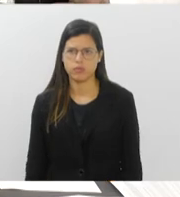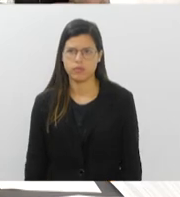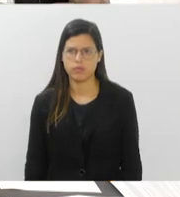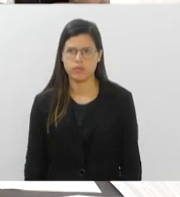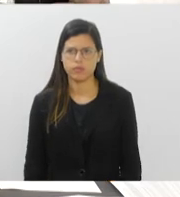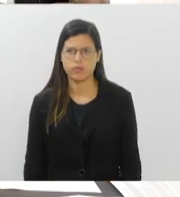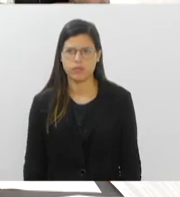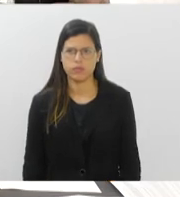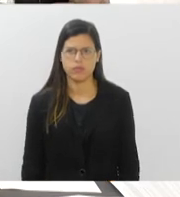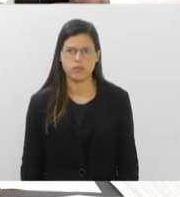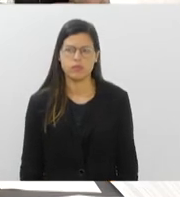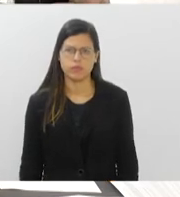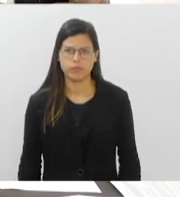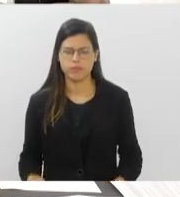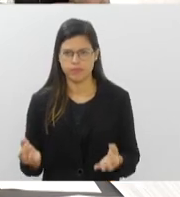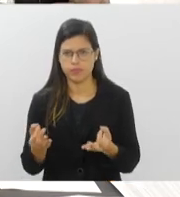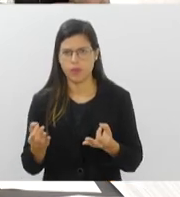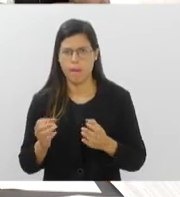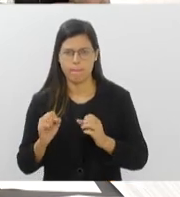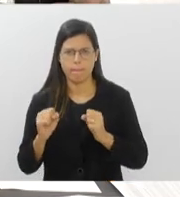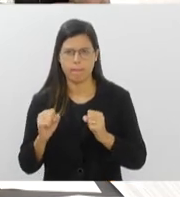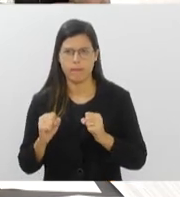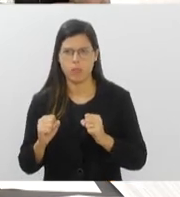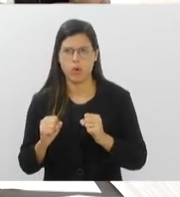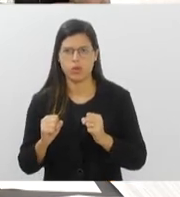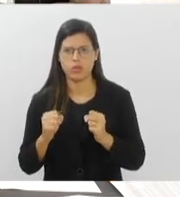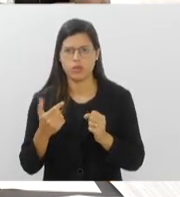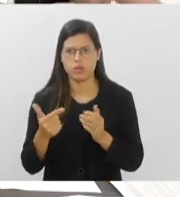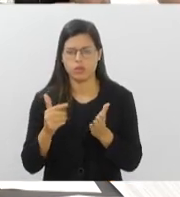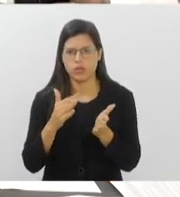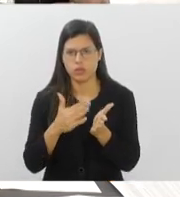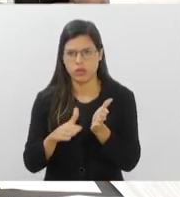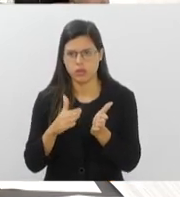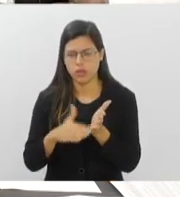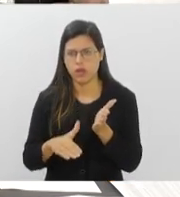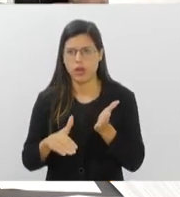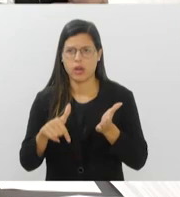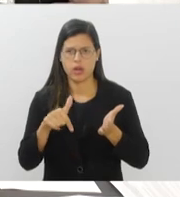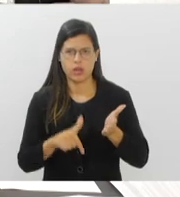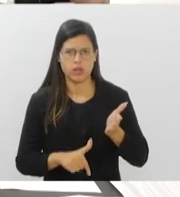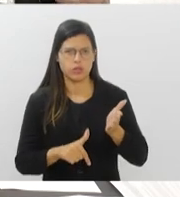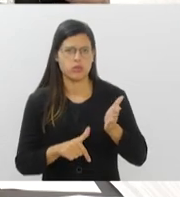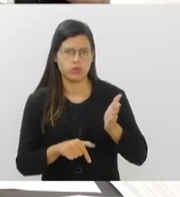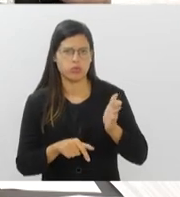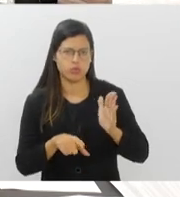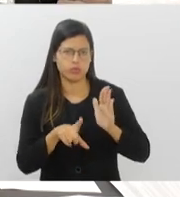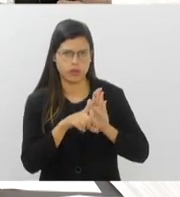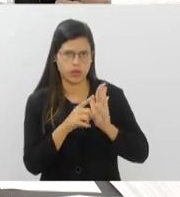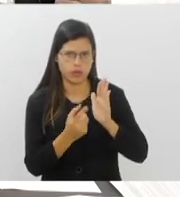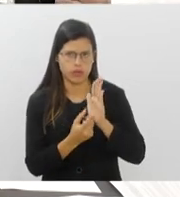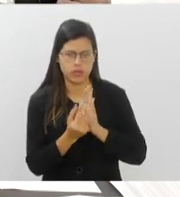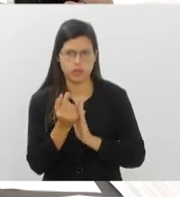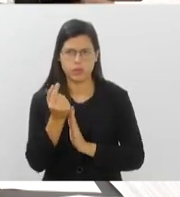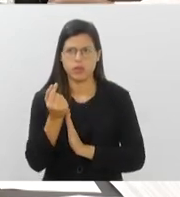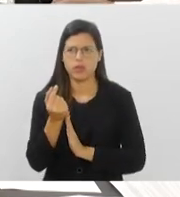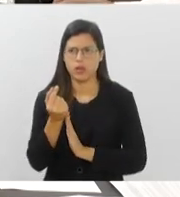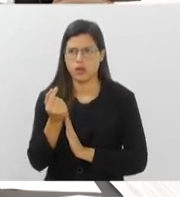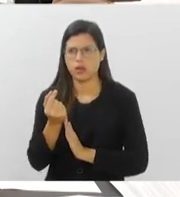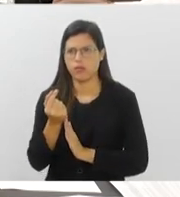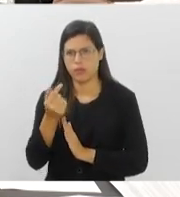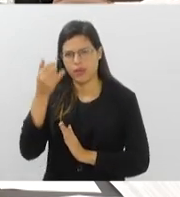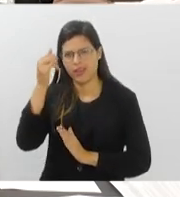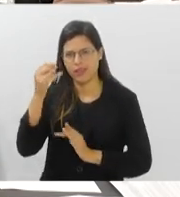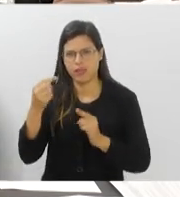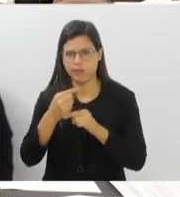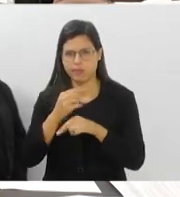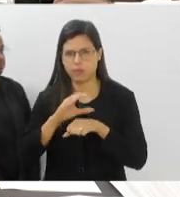trata dessa questão. Perfeito. Sem incremento de despesa, sem impacto orçamentário, só algo para não suscitar depois uma inconstitucionalidade. Perfeito,